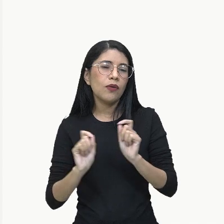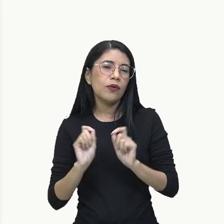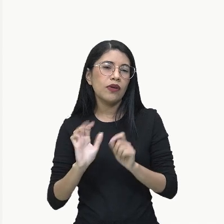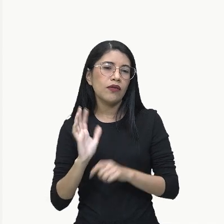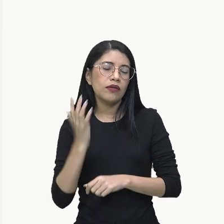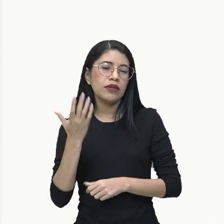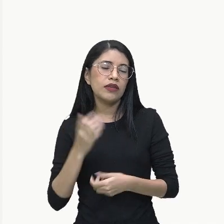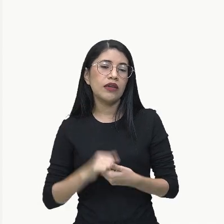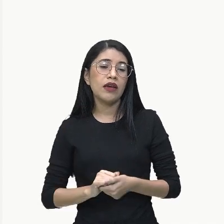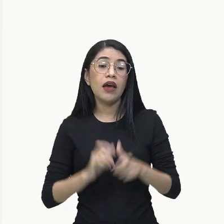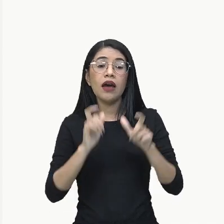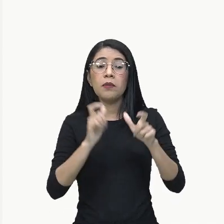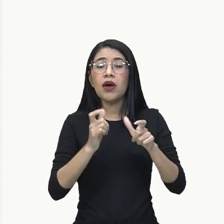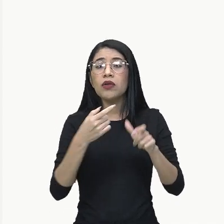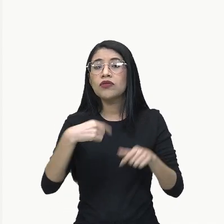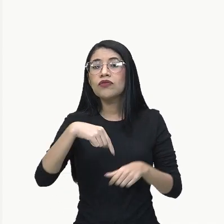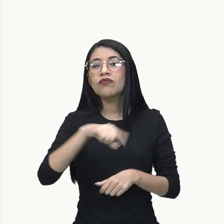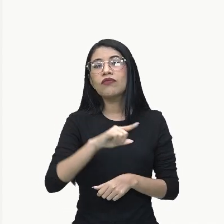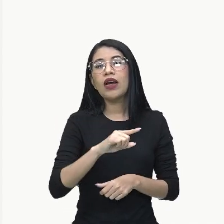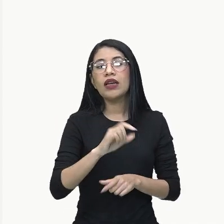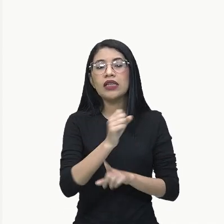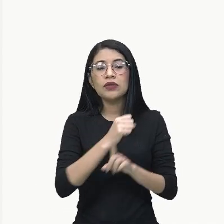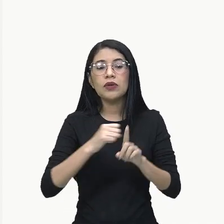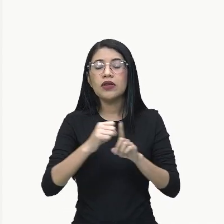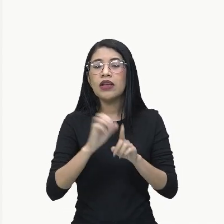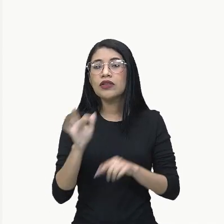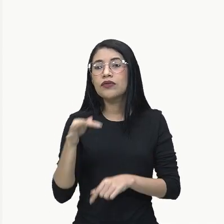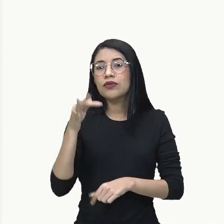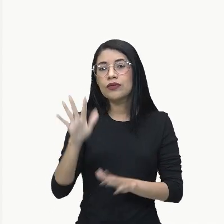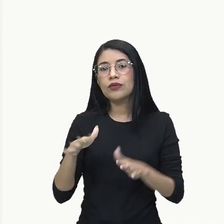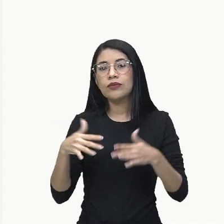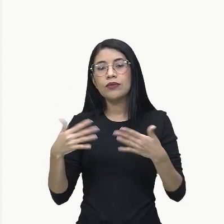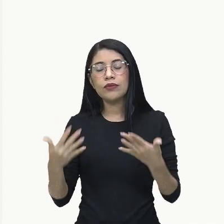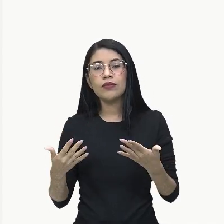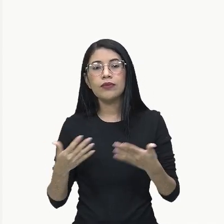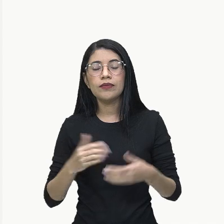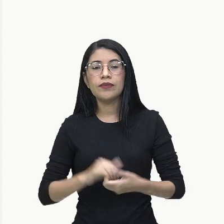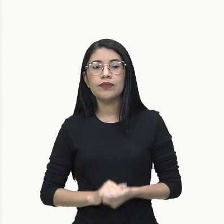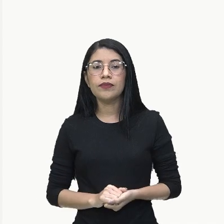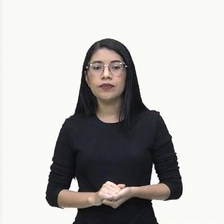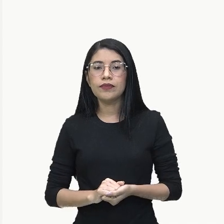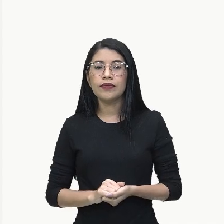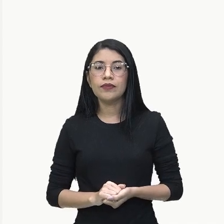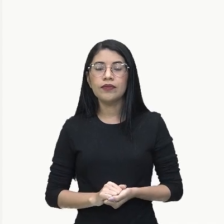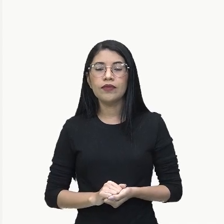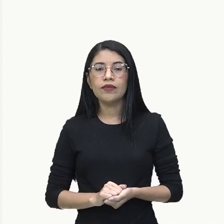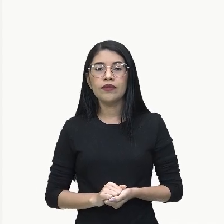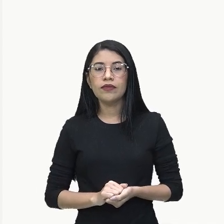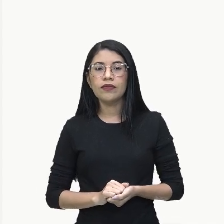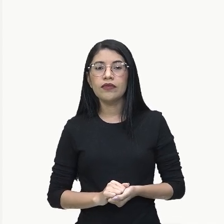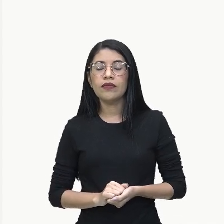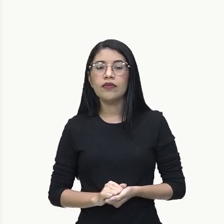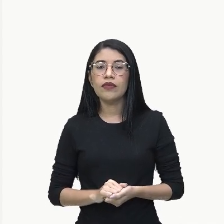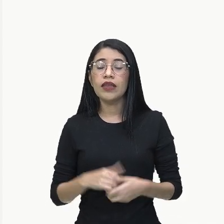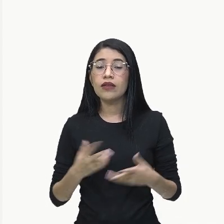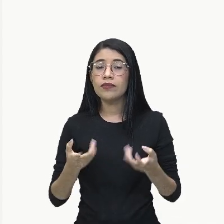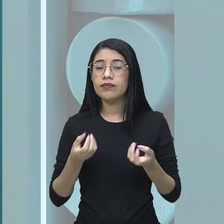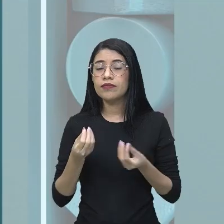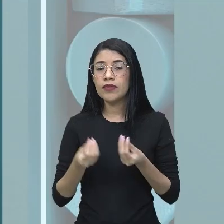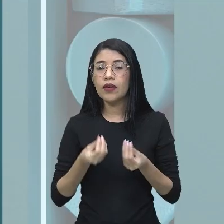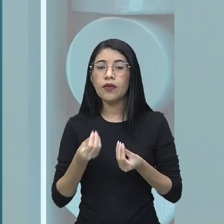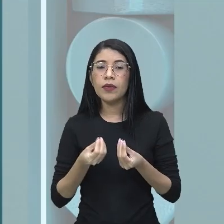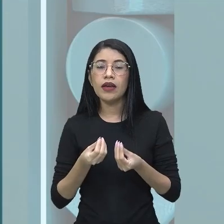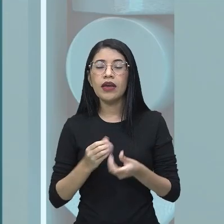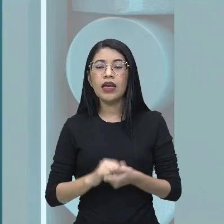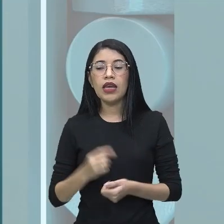onde? Para onde vai caminhar a sociedade? Para onde os Josés brasileiros vão caminhar? Então vejam, sai